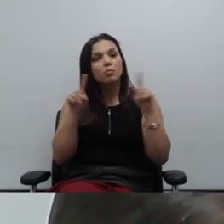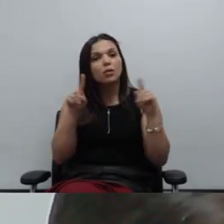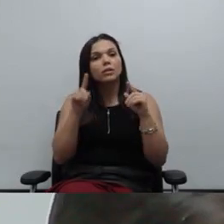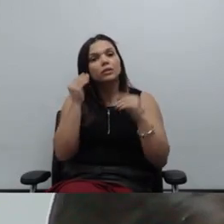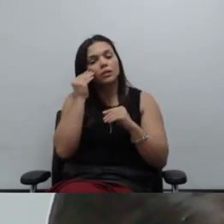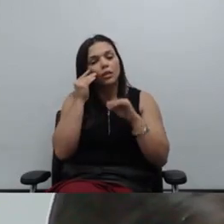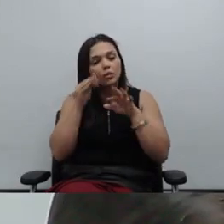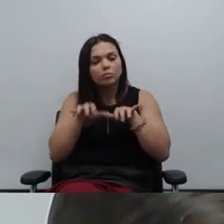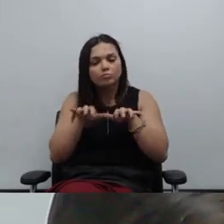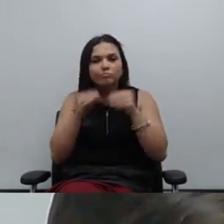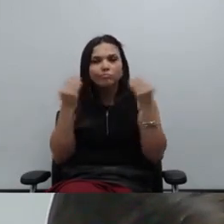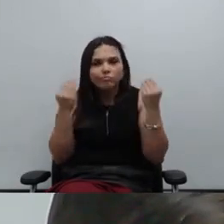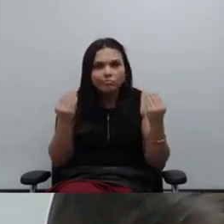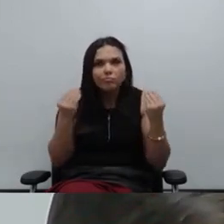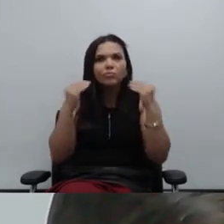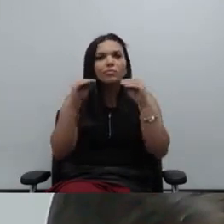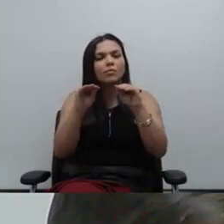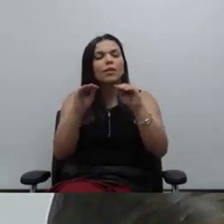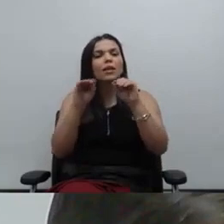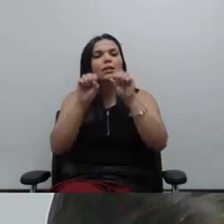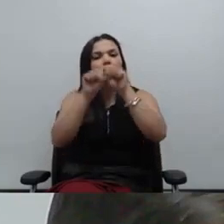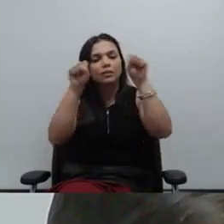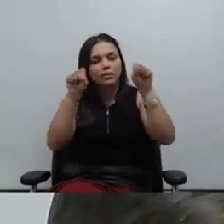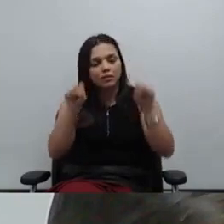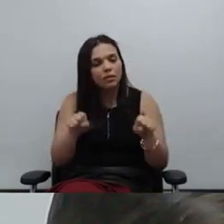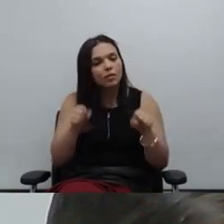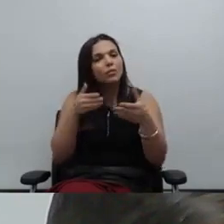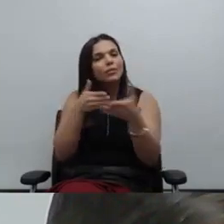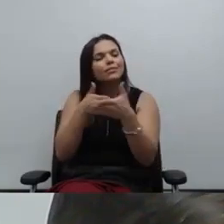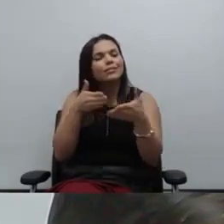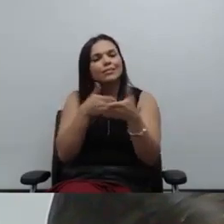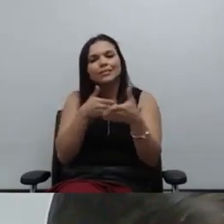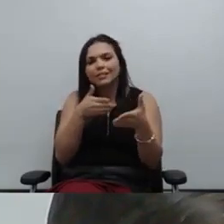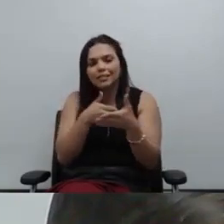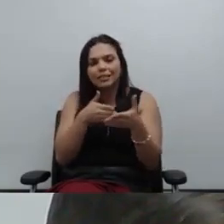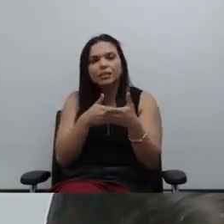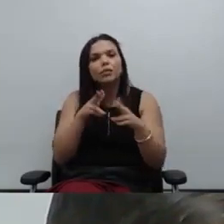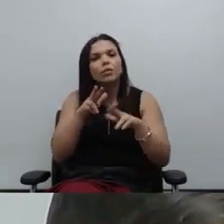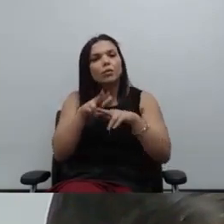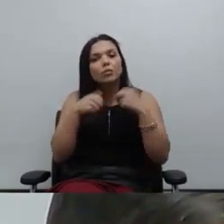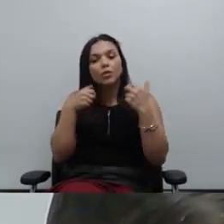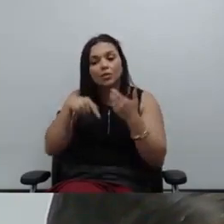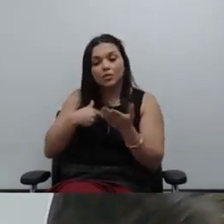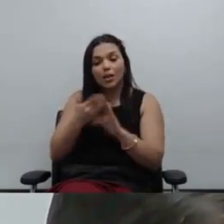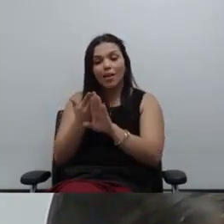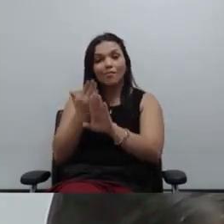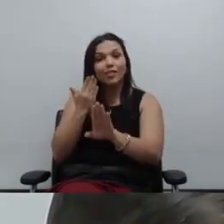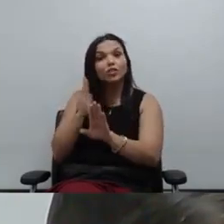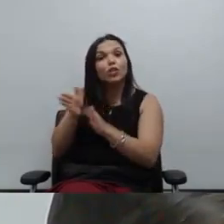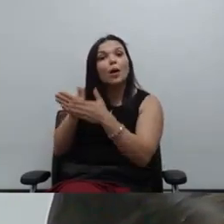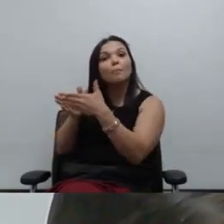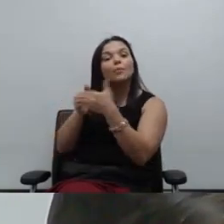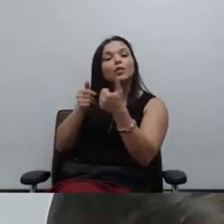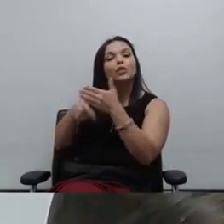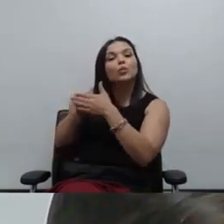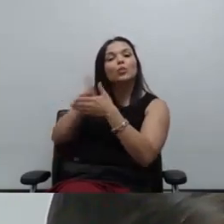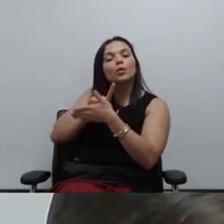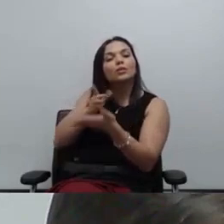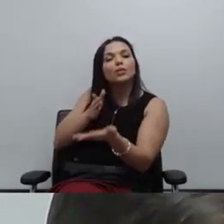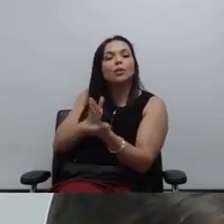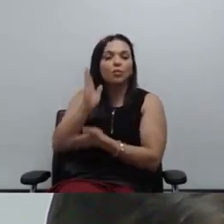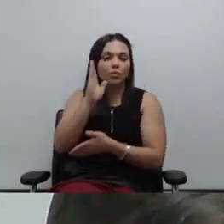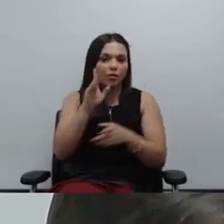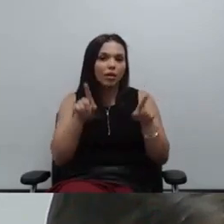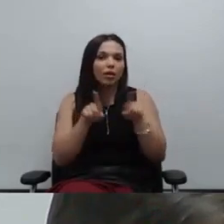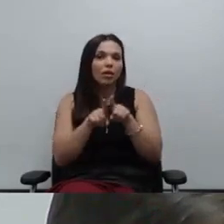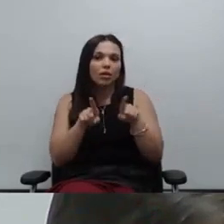nesse dia, o sistema a impediu em razão do afastamento deferido por este Conselho Superior. Consta ainda a comunicação